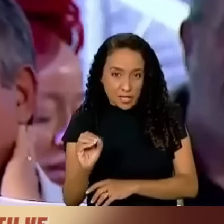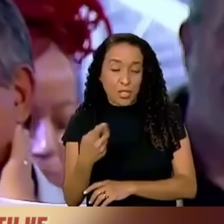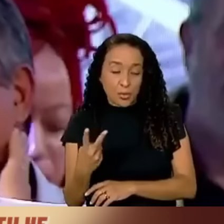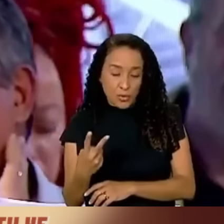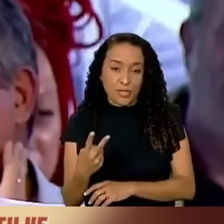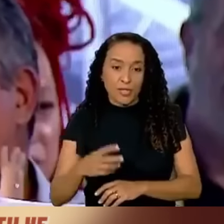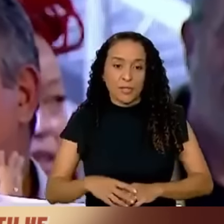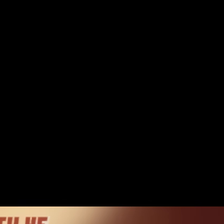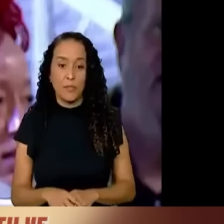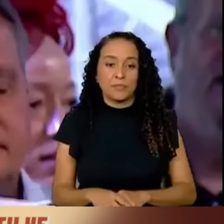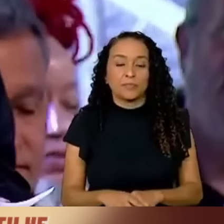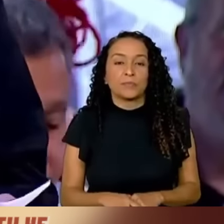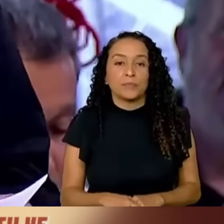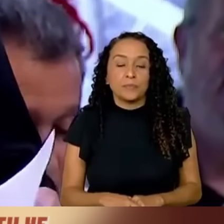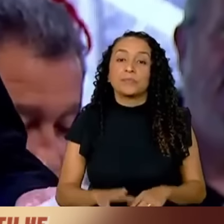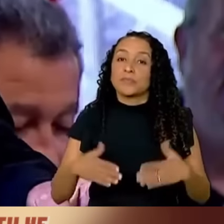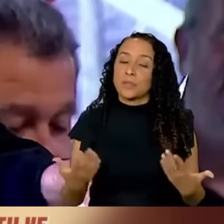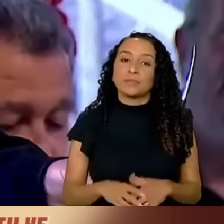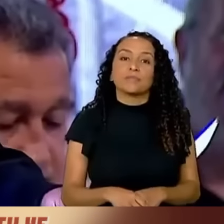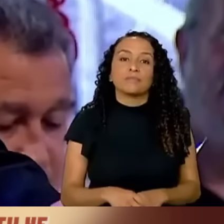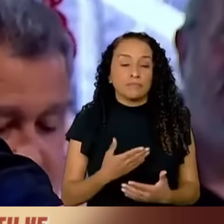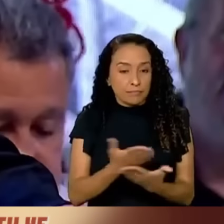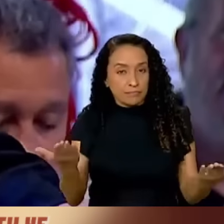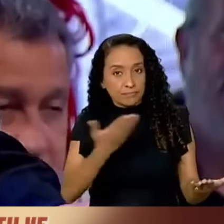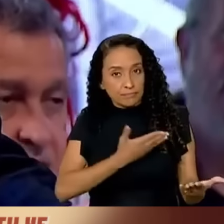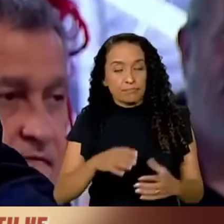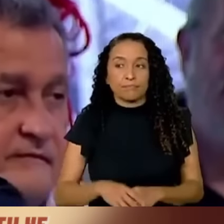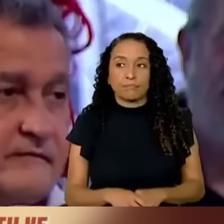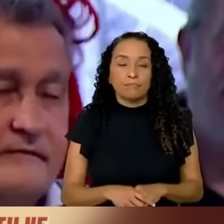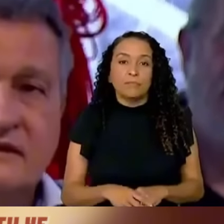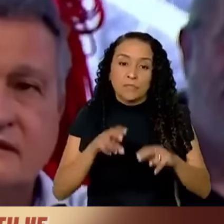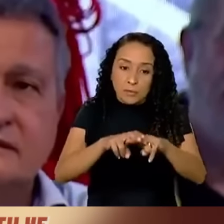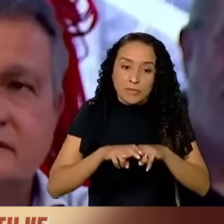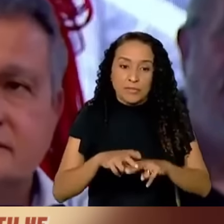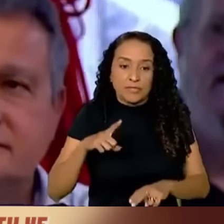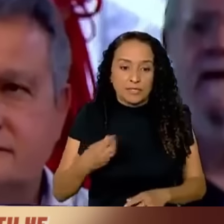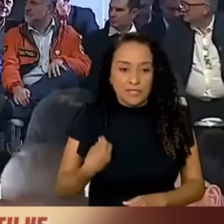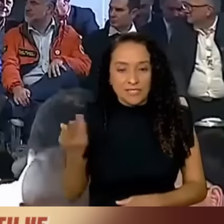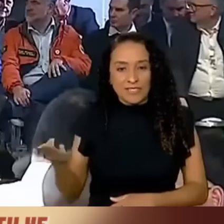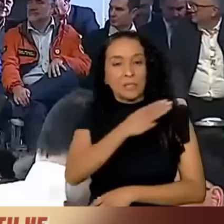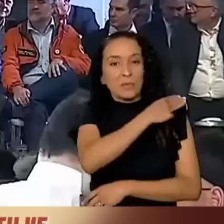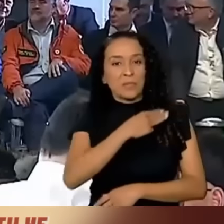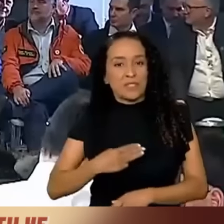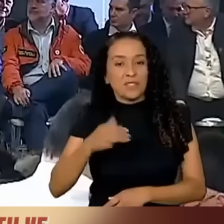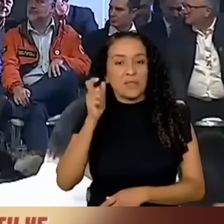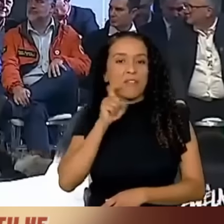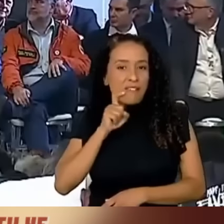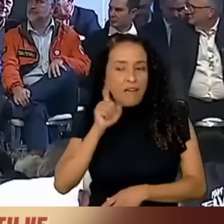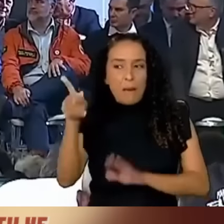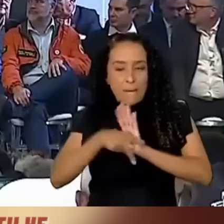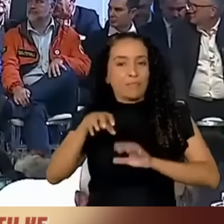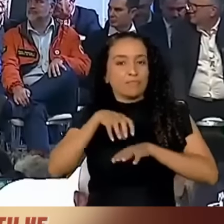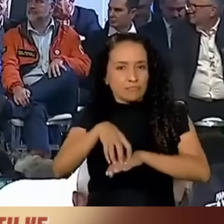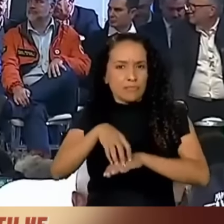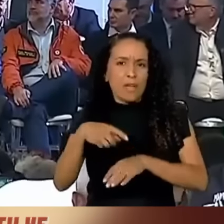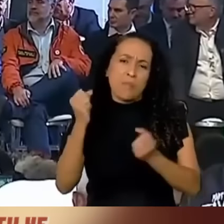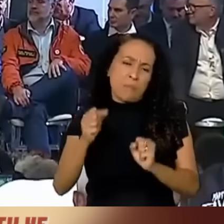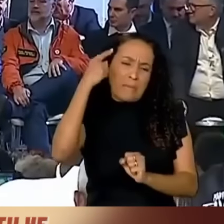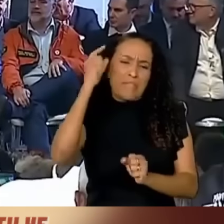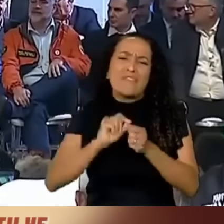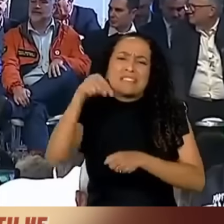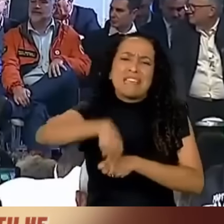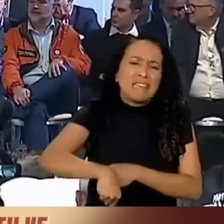BR-232, em Valeu. Bem, companheiros e companheiras, é por isso que está aqui o ministro Renan, sabe, que é do transporte. Vocês podem pensar, o que